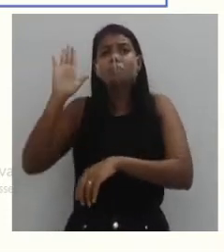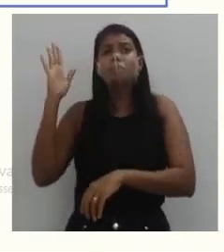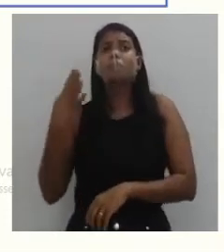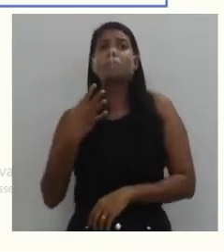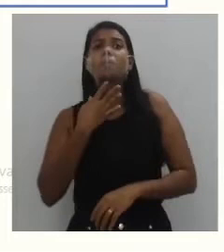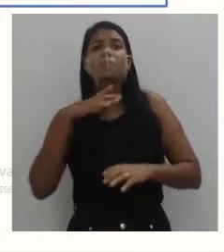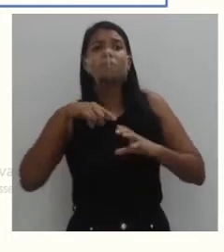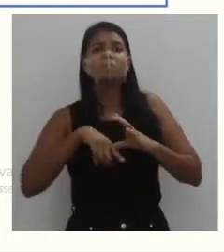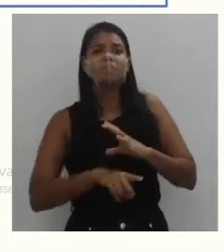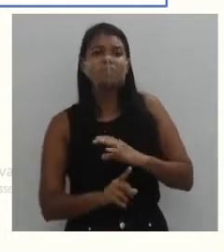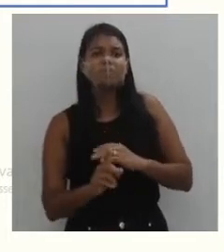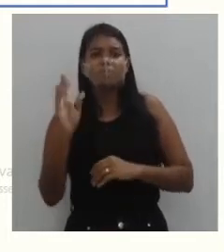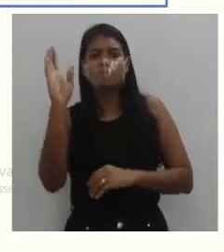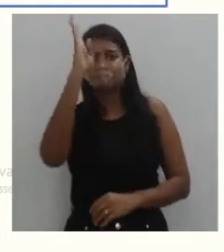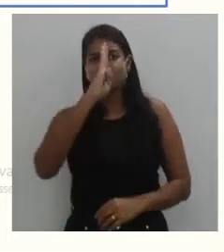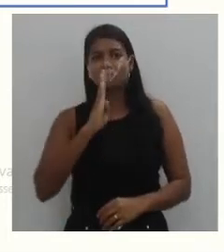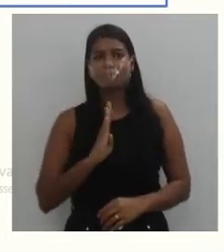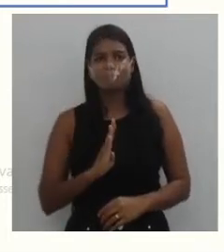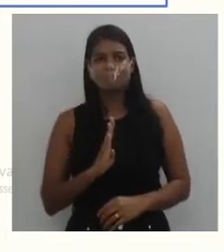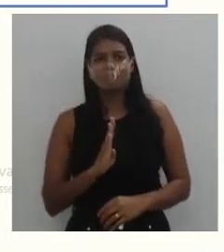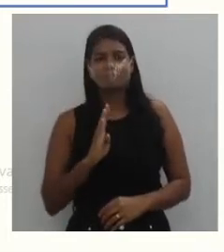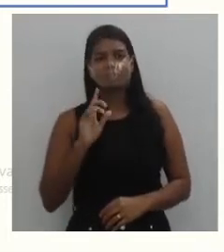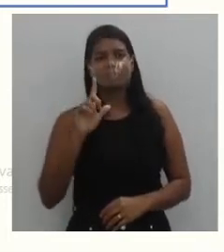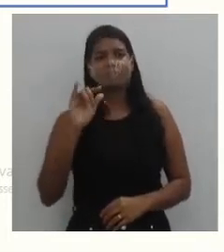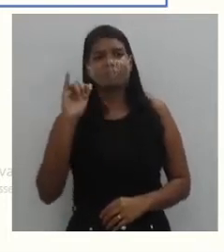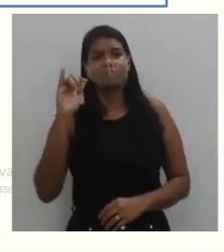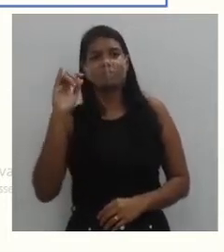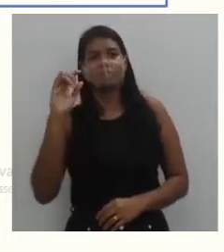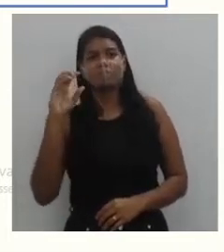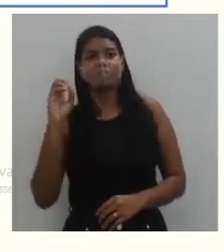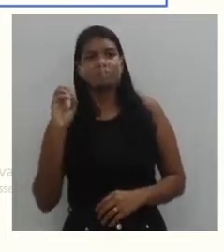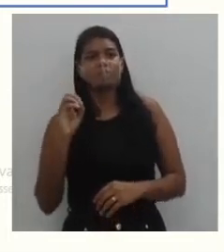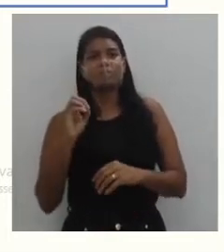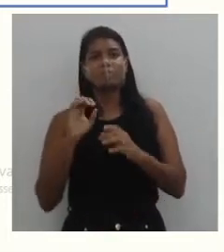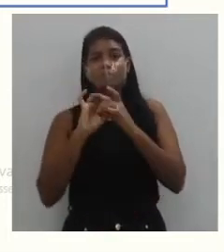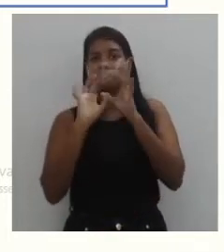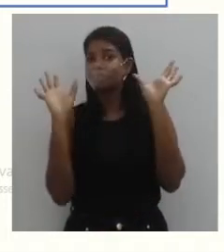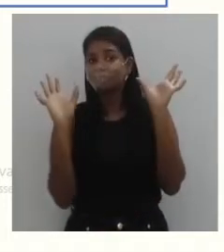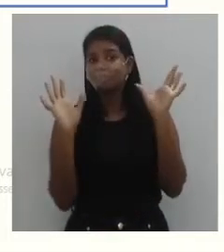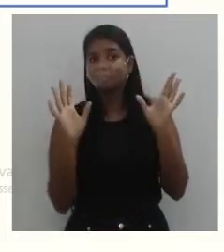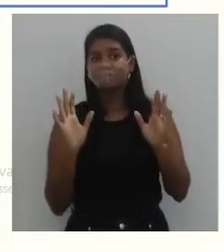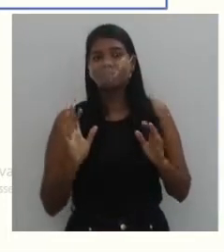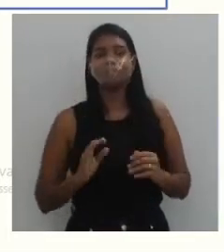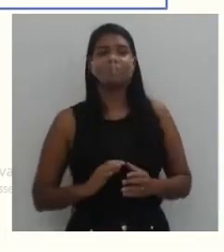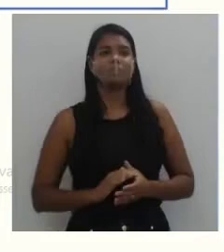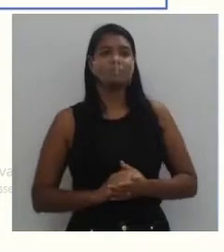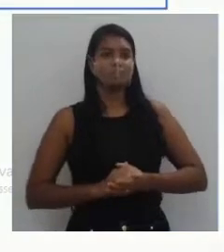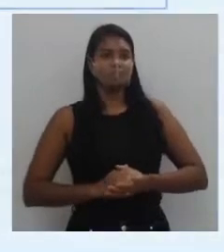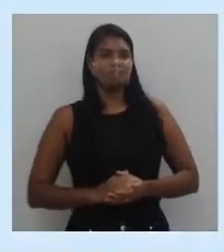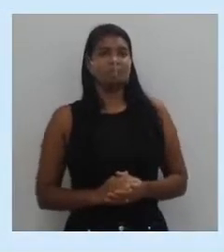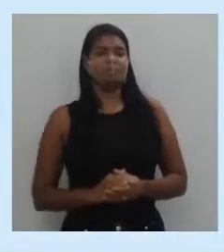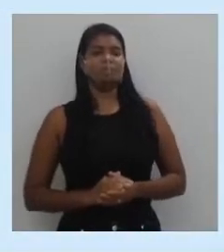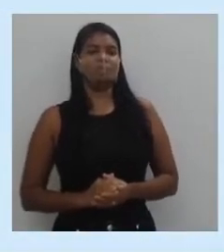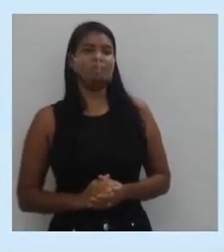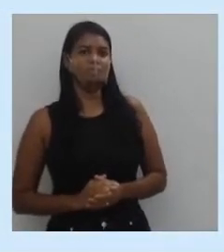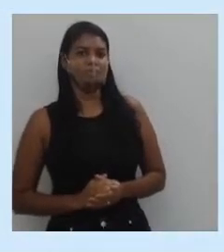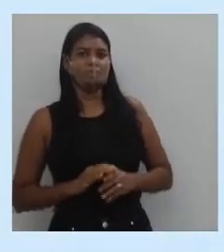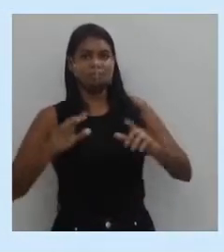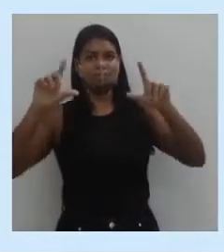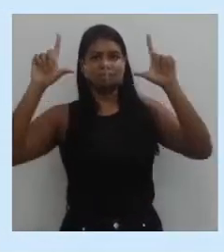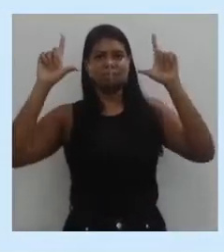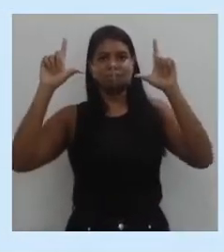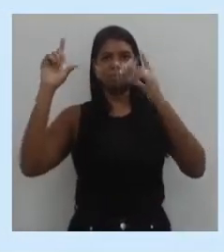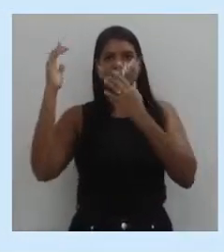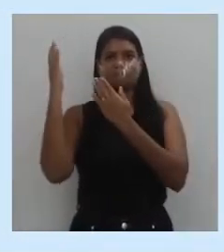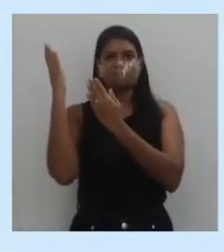pouco, conhecer mais sobre Brasil laico. Vamos lá, vamos adiante aqui. Olhem na tela